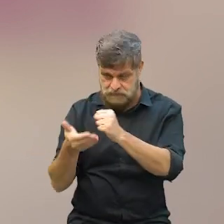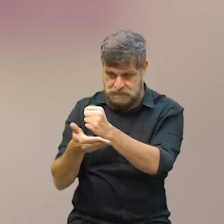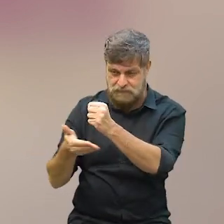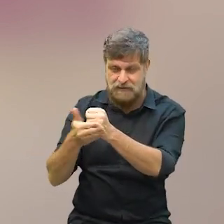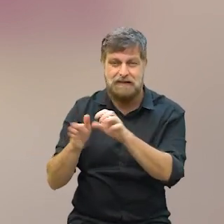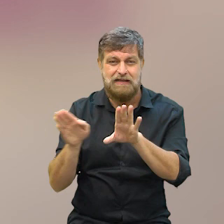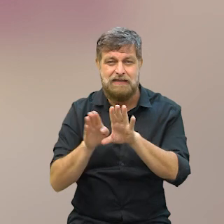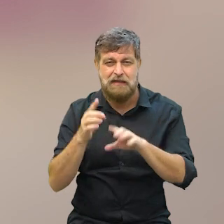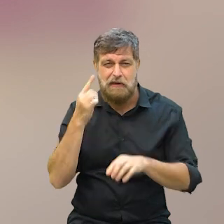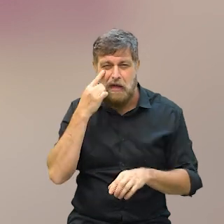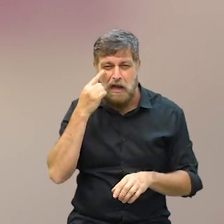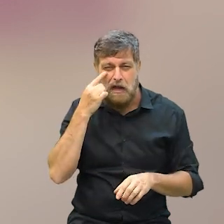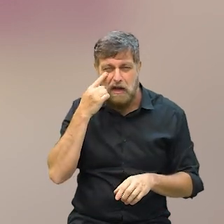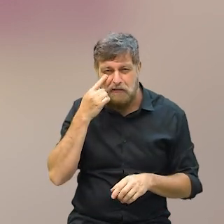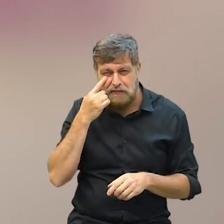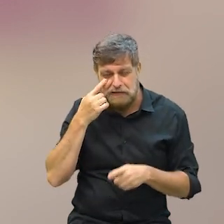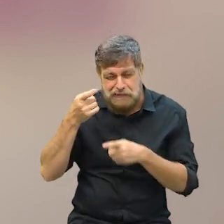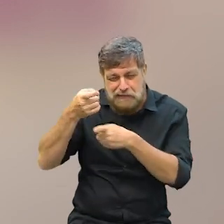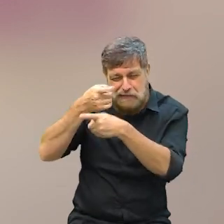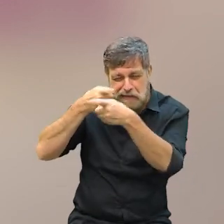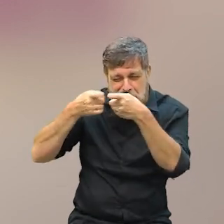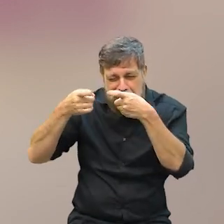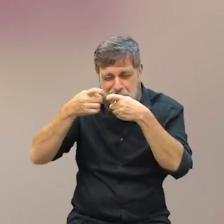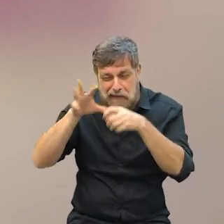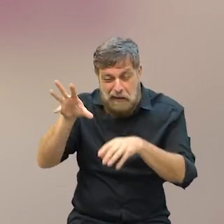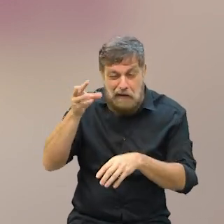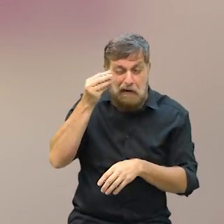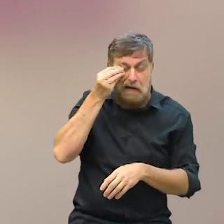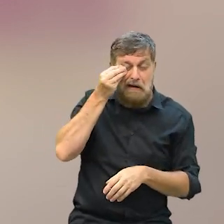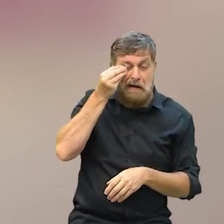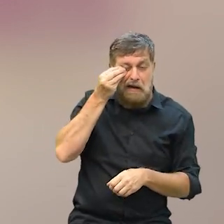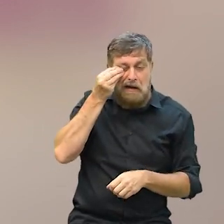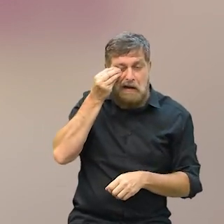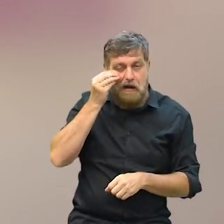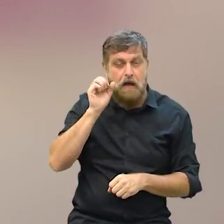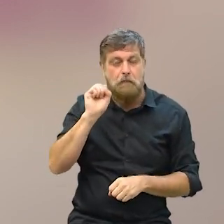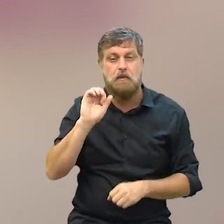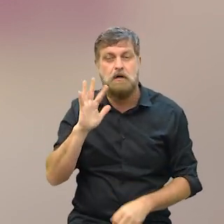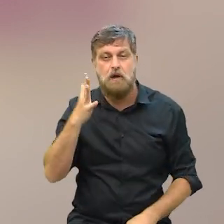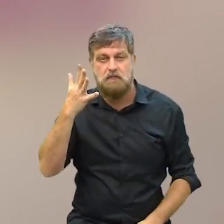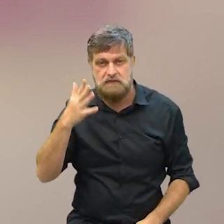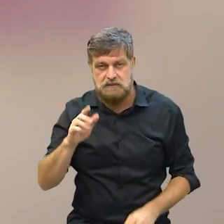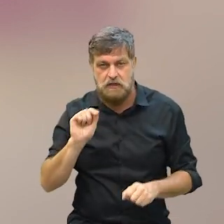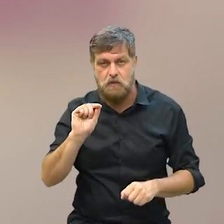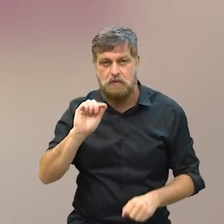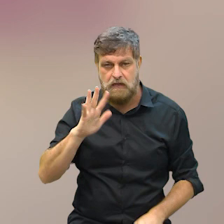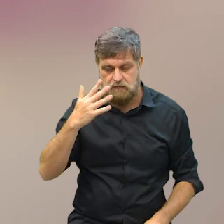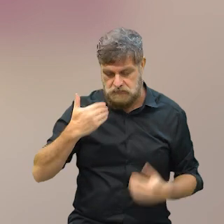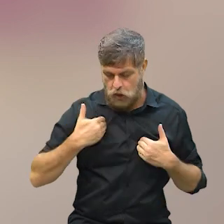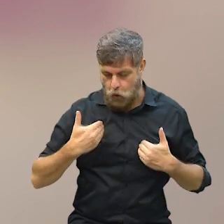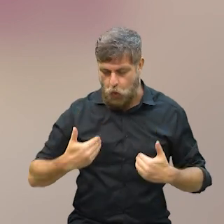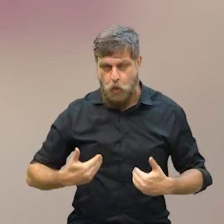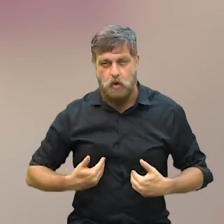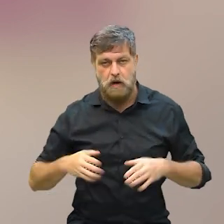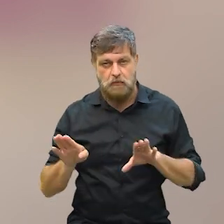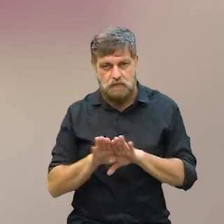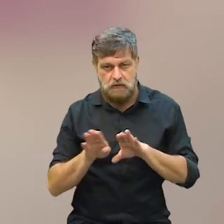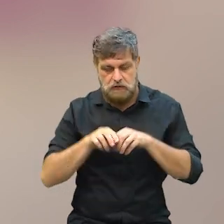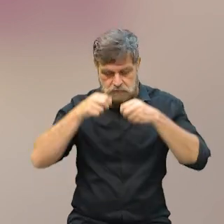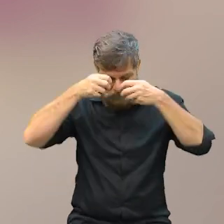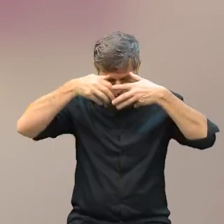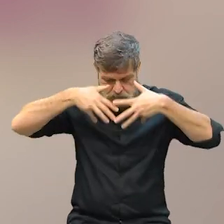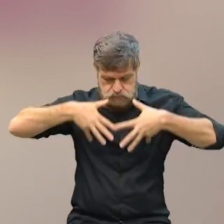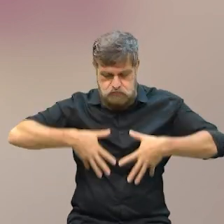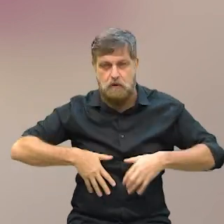uma infecção ocular, né, intraocular, pode sim dar alterações no organismo, né? Você